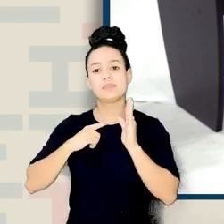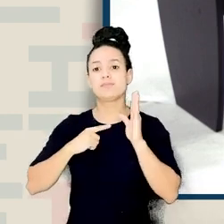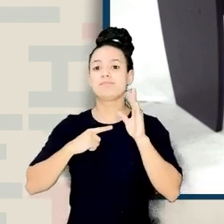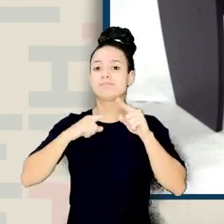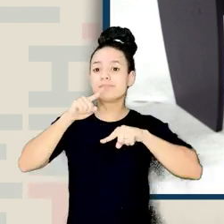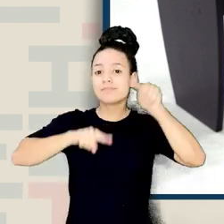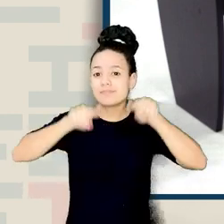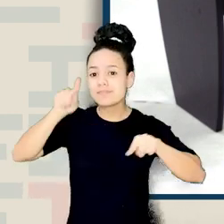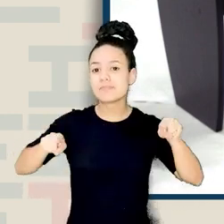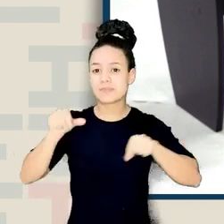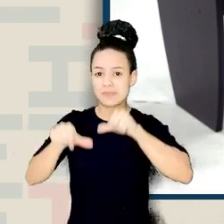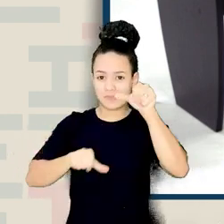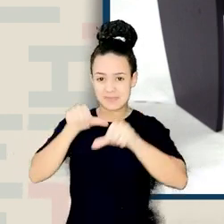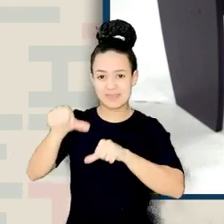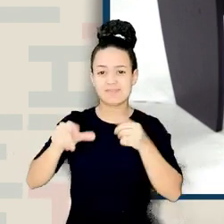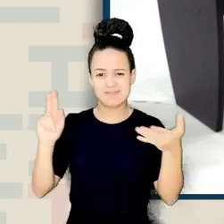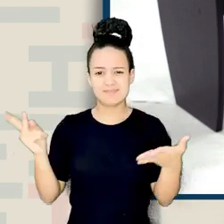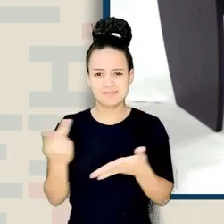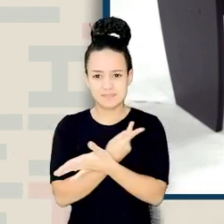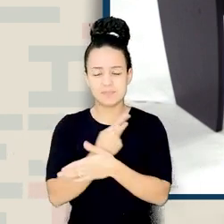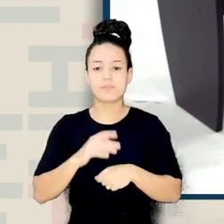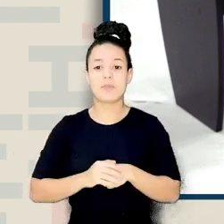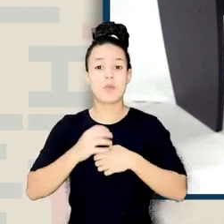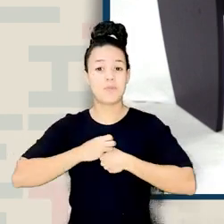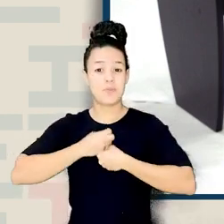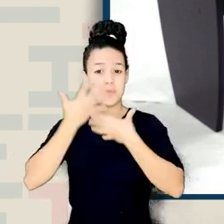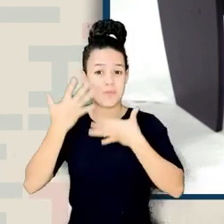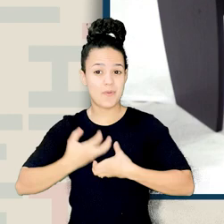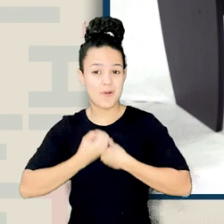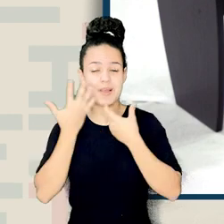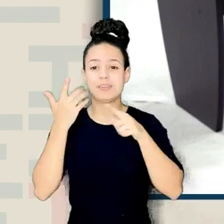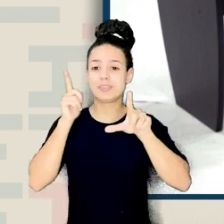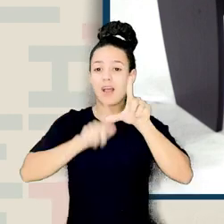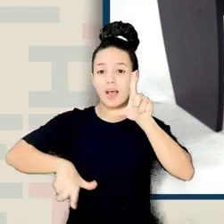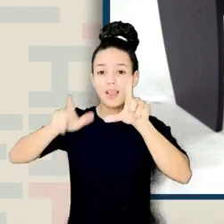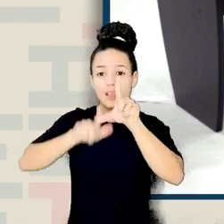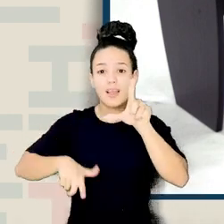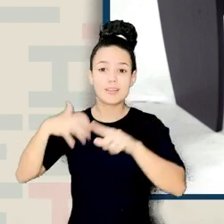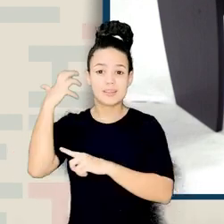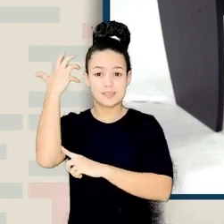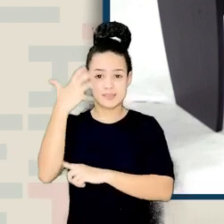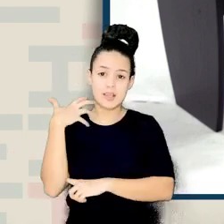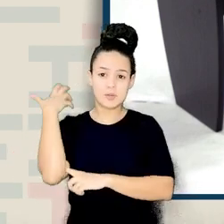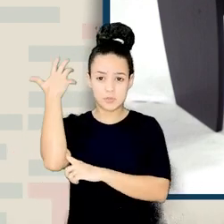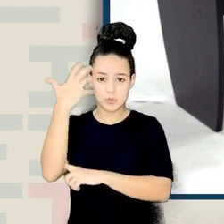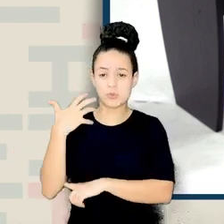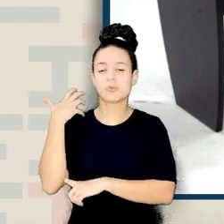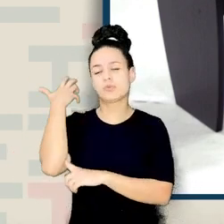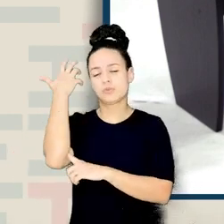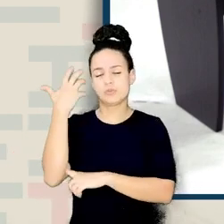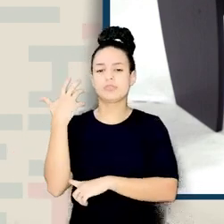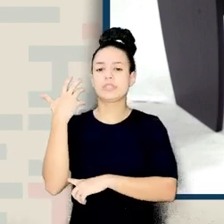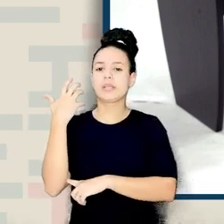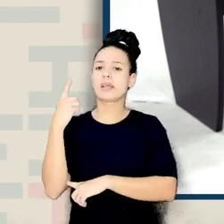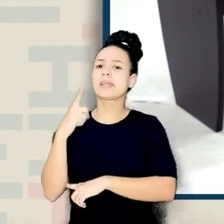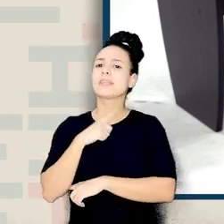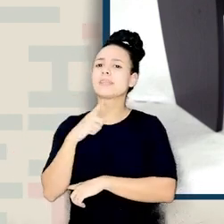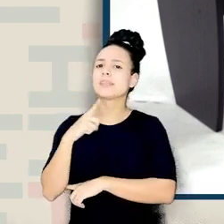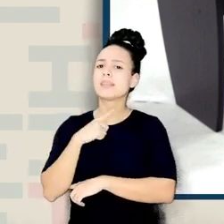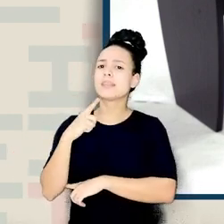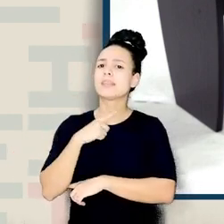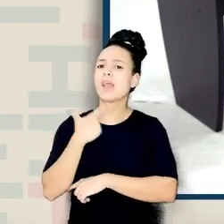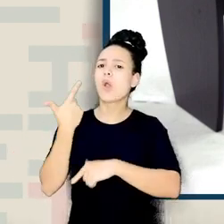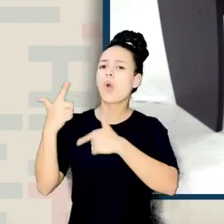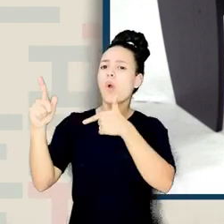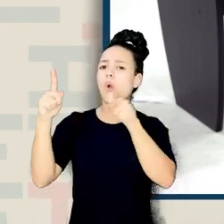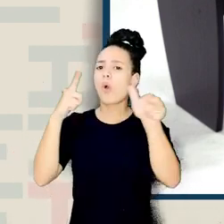variações vão acontecendo, a poética, a letra das loas, elas começam a trazer outros